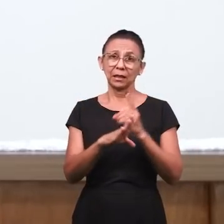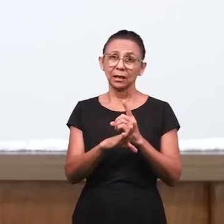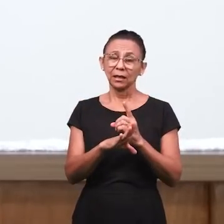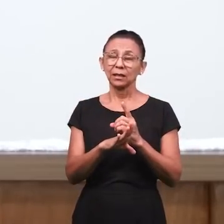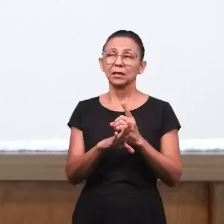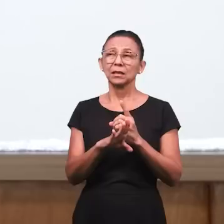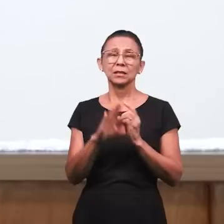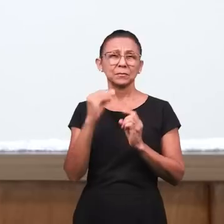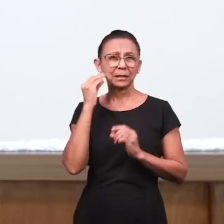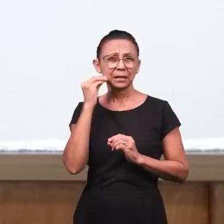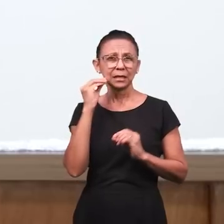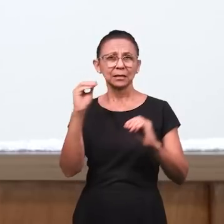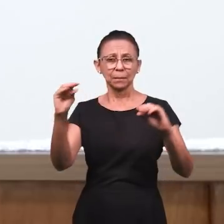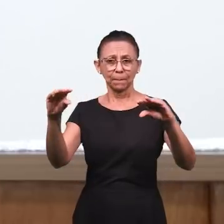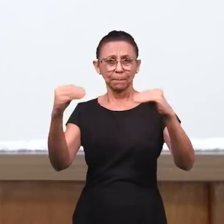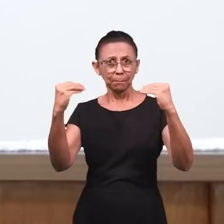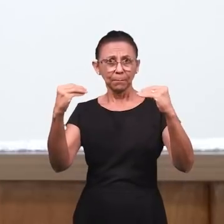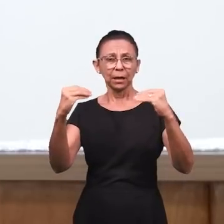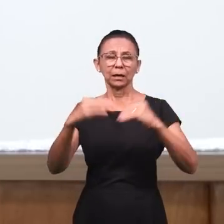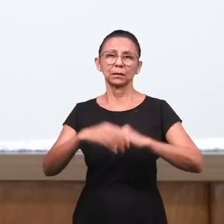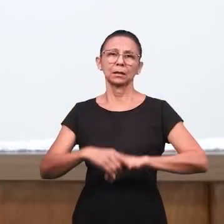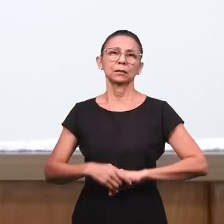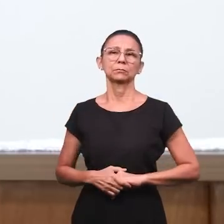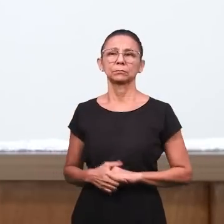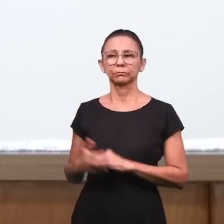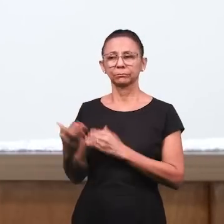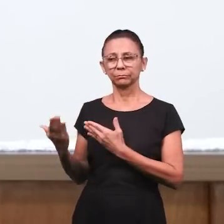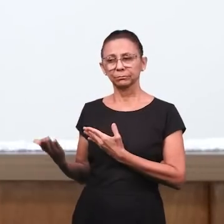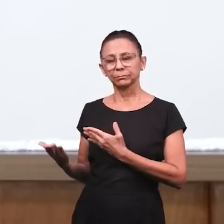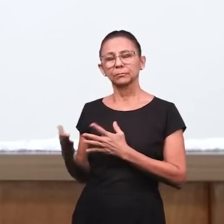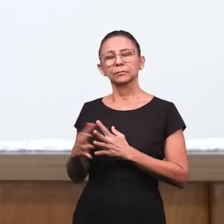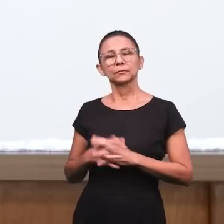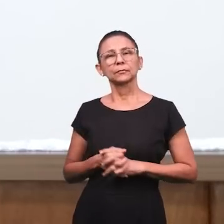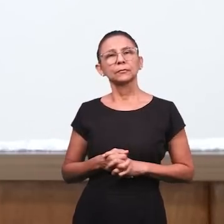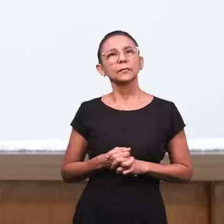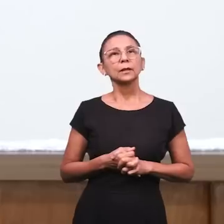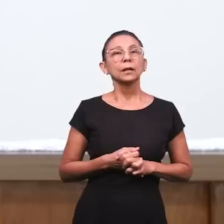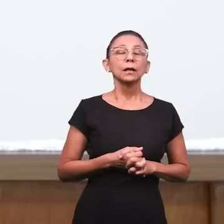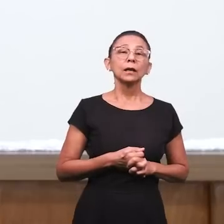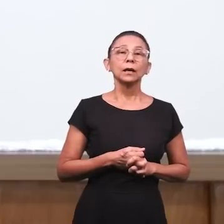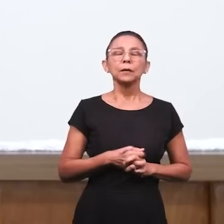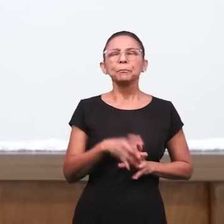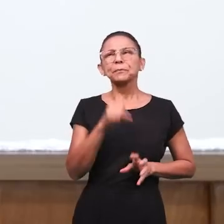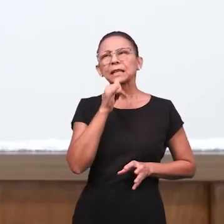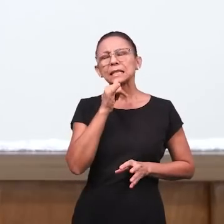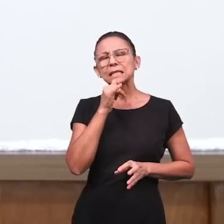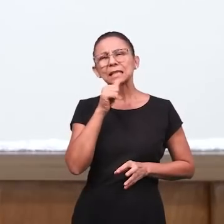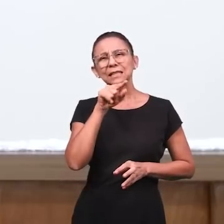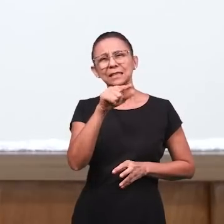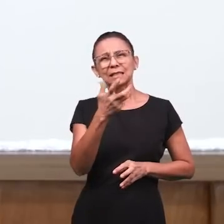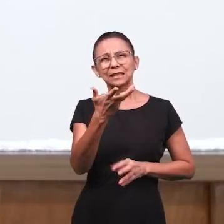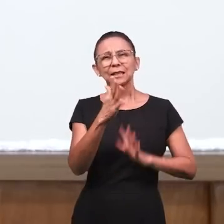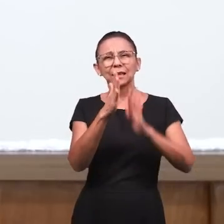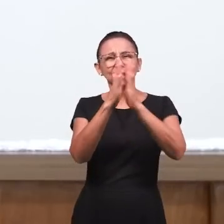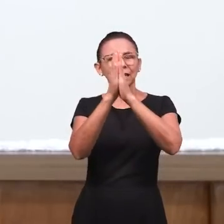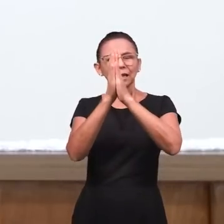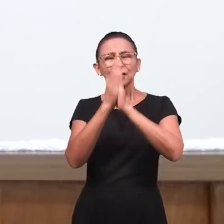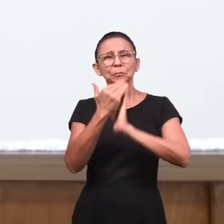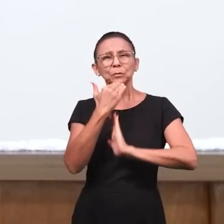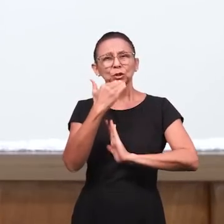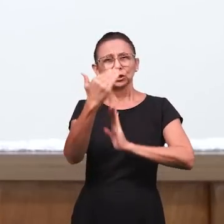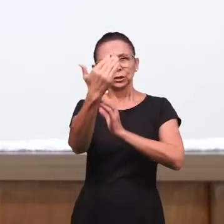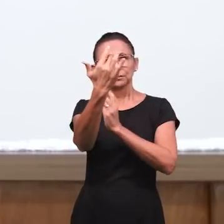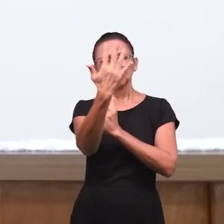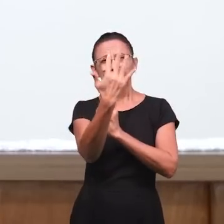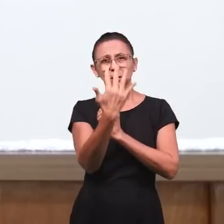vai aparecer um QR Code para você contar a sua experiência. E se você agora quer uma oração ao